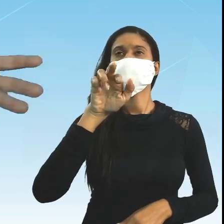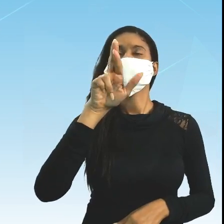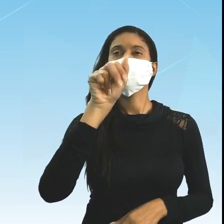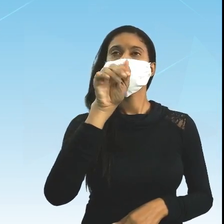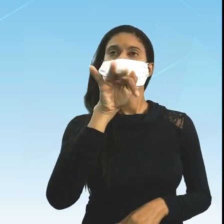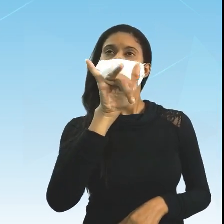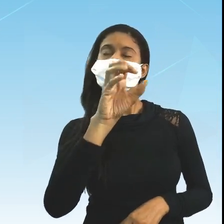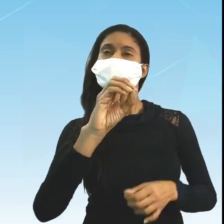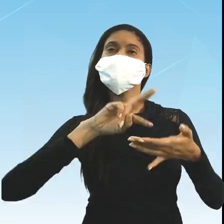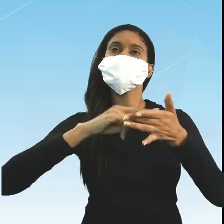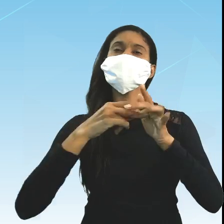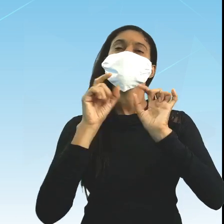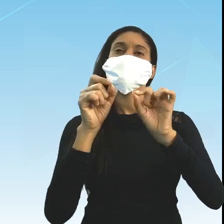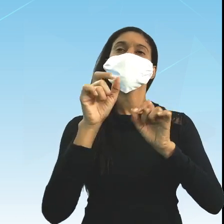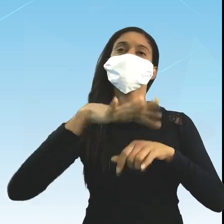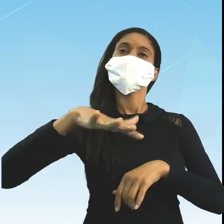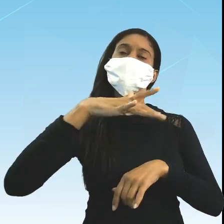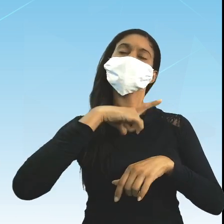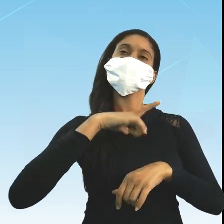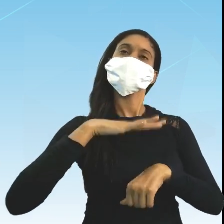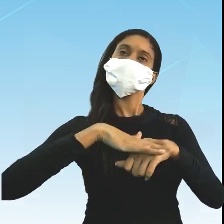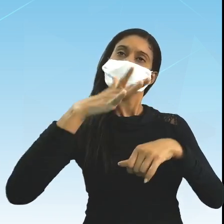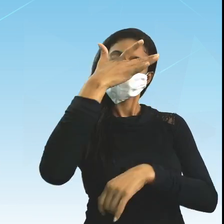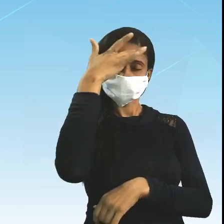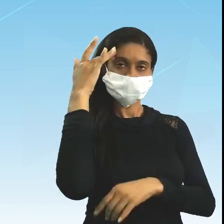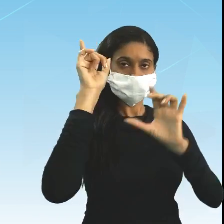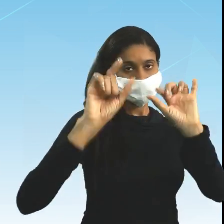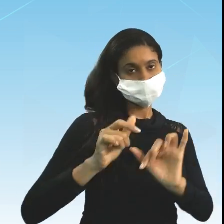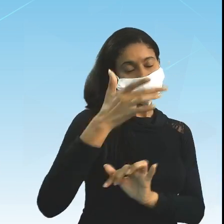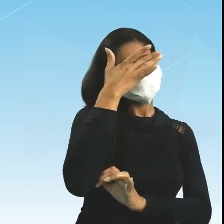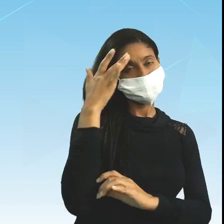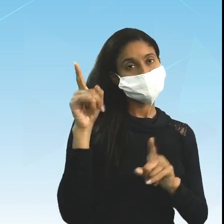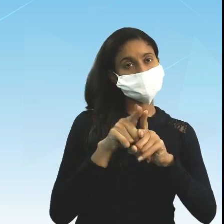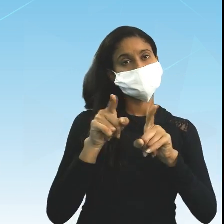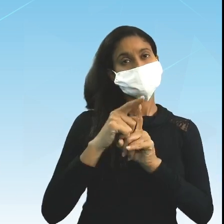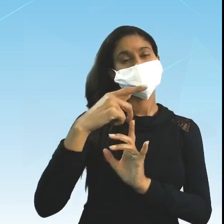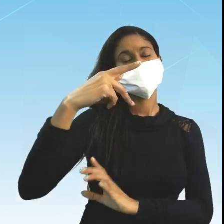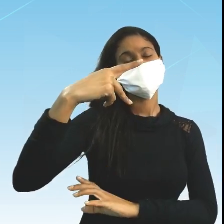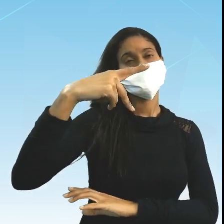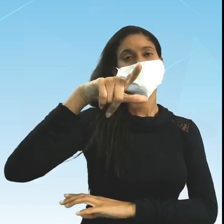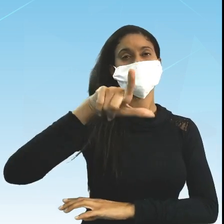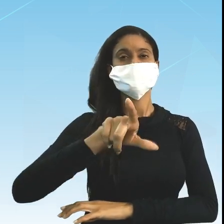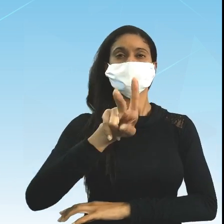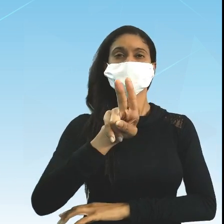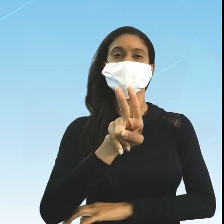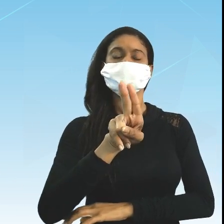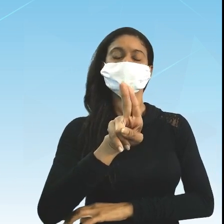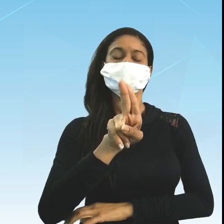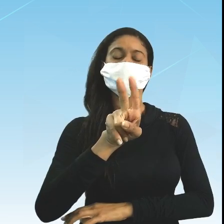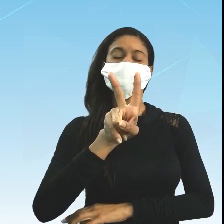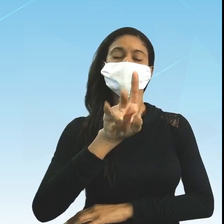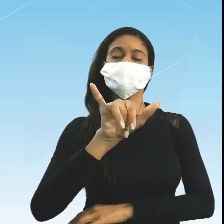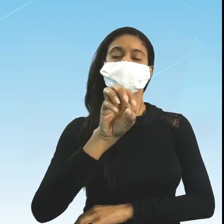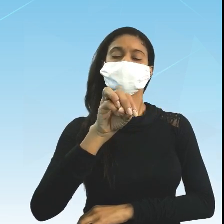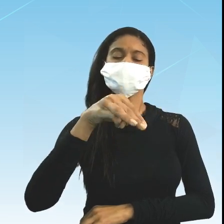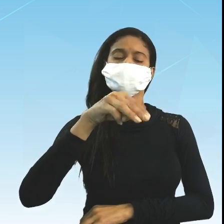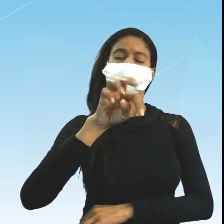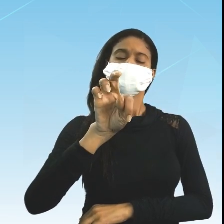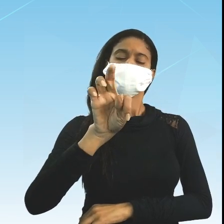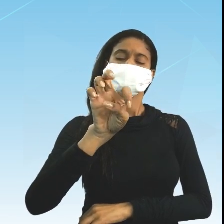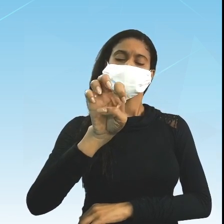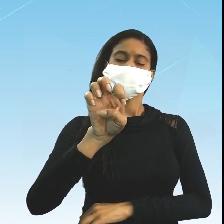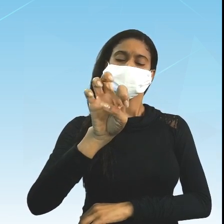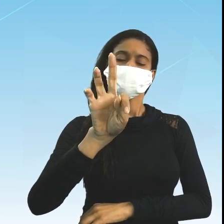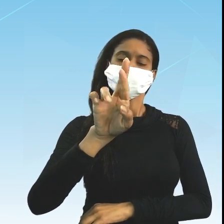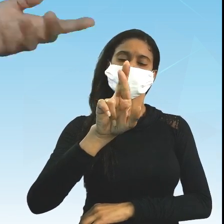mais pessoas, menos pessoas, tá? E o pluviométrico, a gente vai ver o tipo de nível e quantidade de chuvas